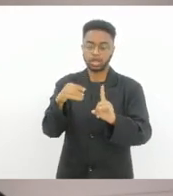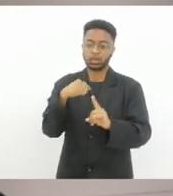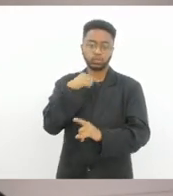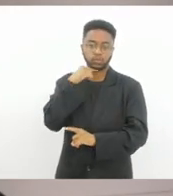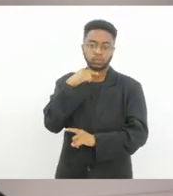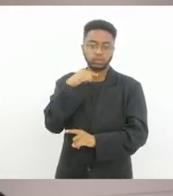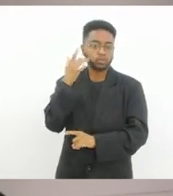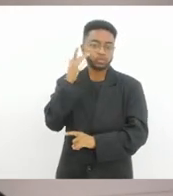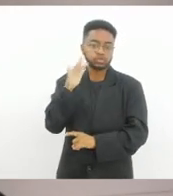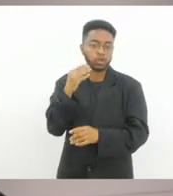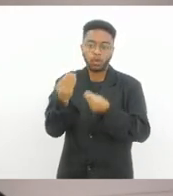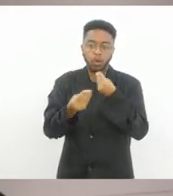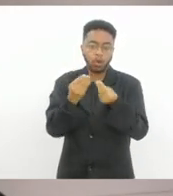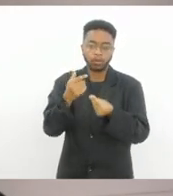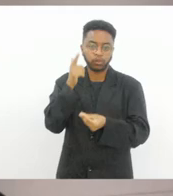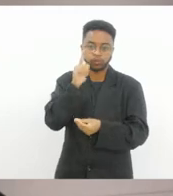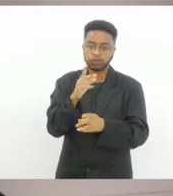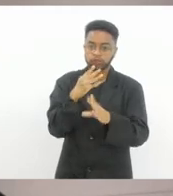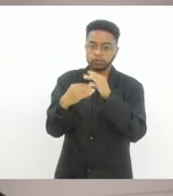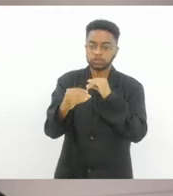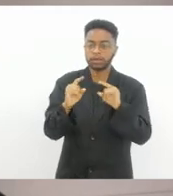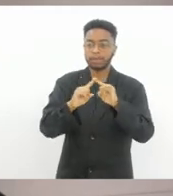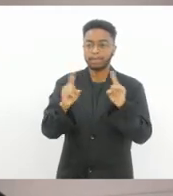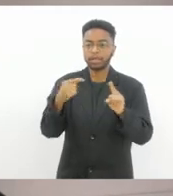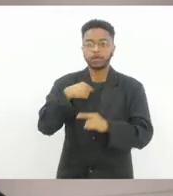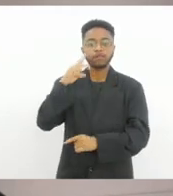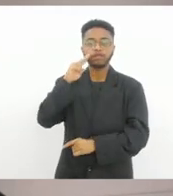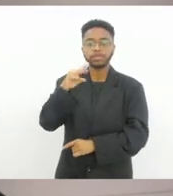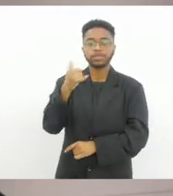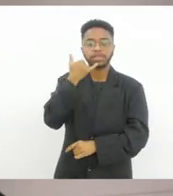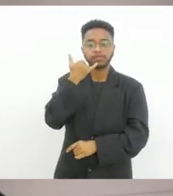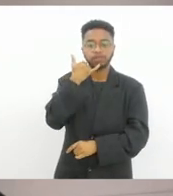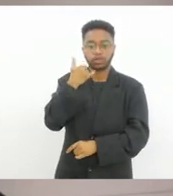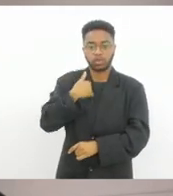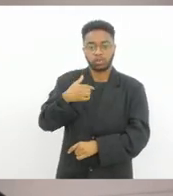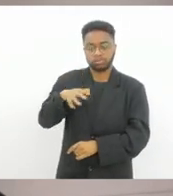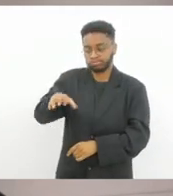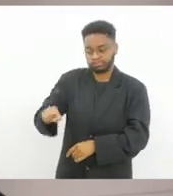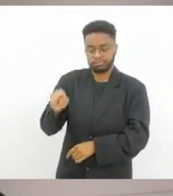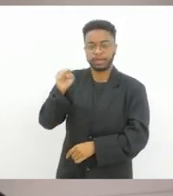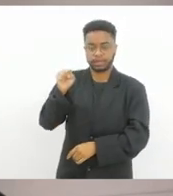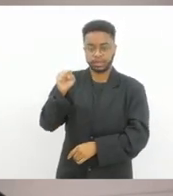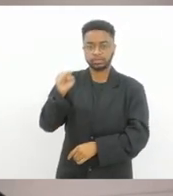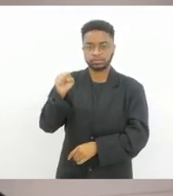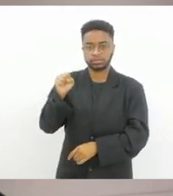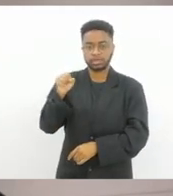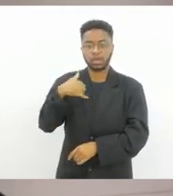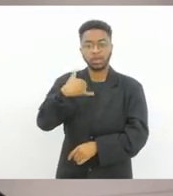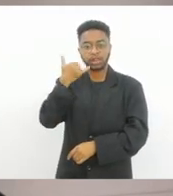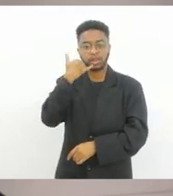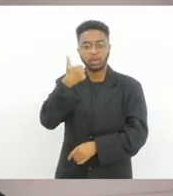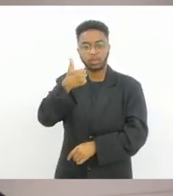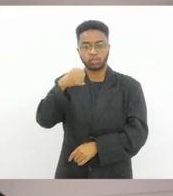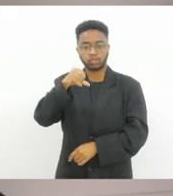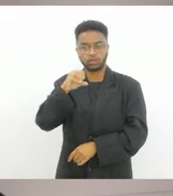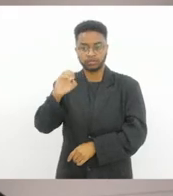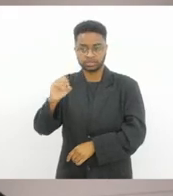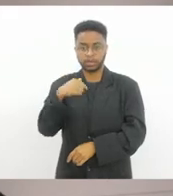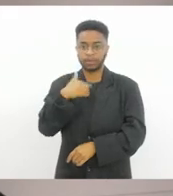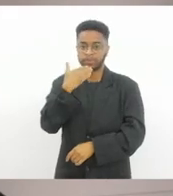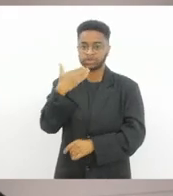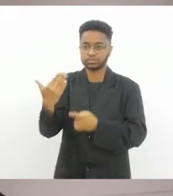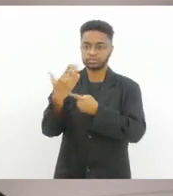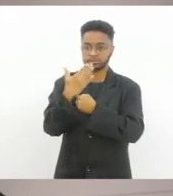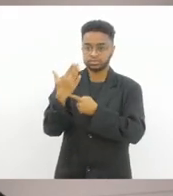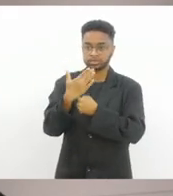Eles me batiam, eu sei que eu vi. O telefone dele estava na minha mão. Eu fui e liguei para o 190 e pedi